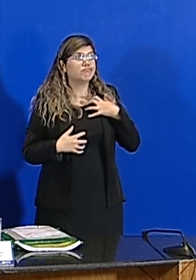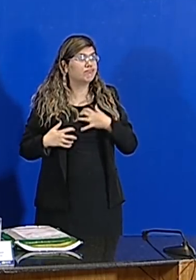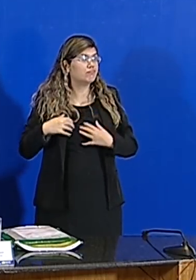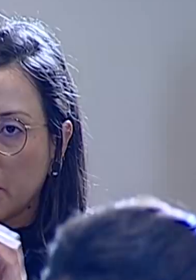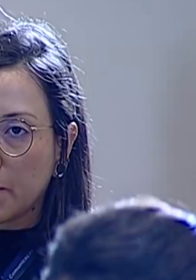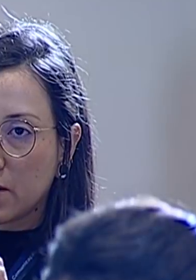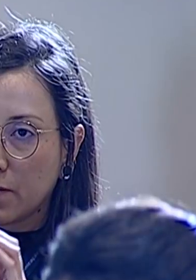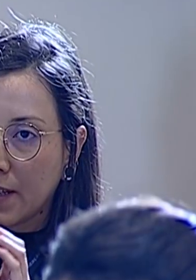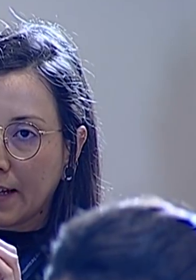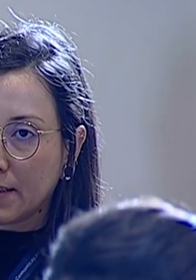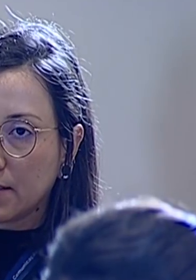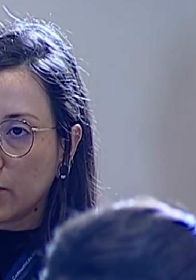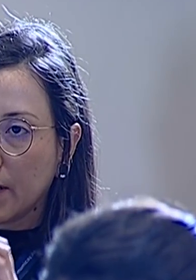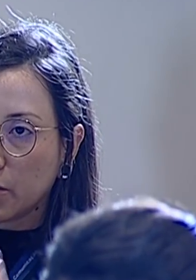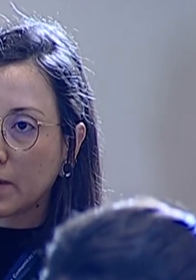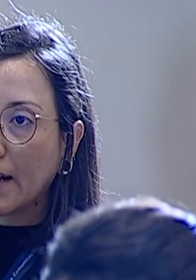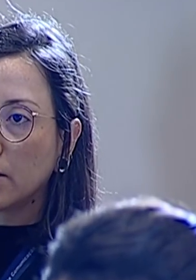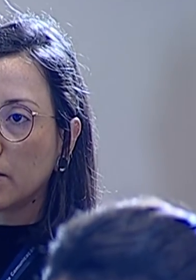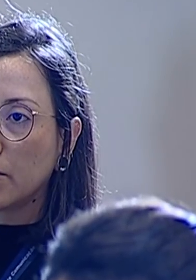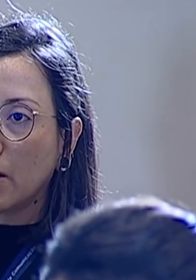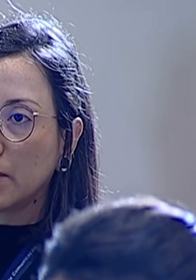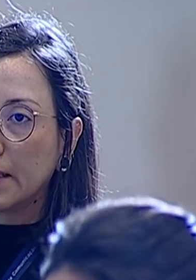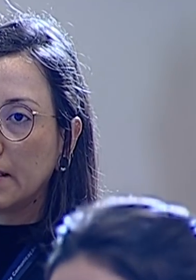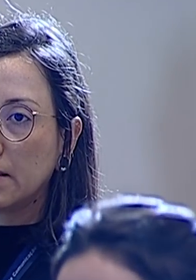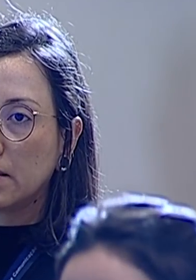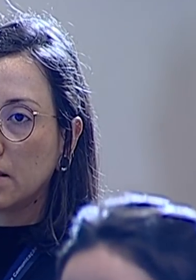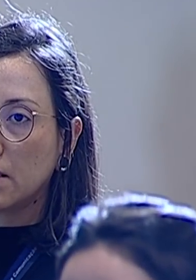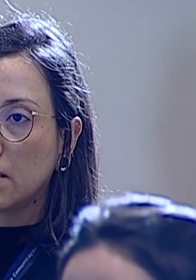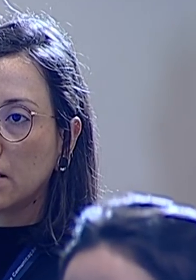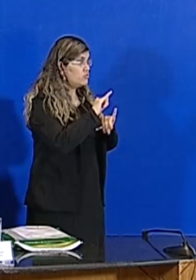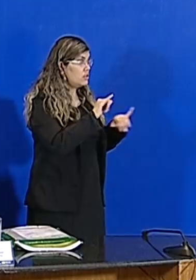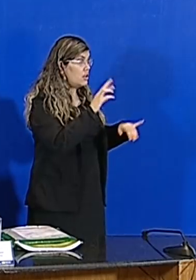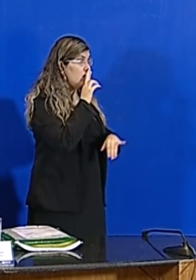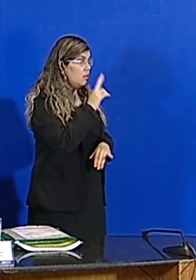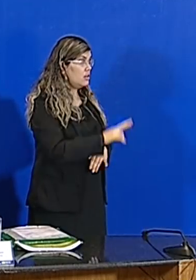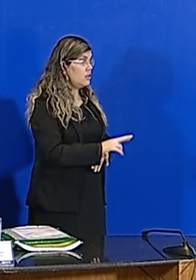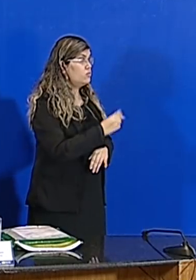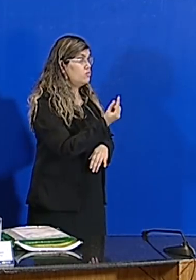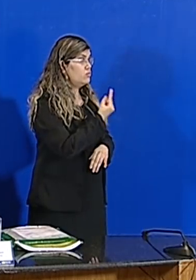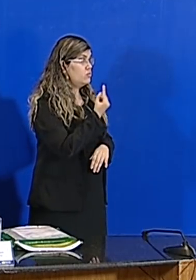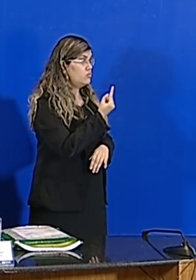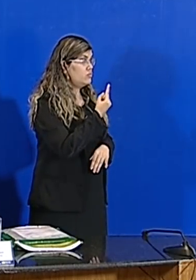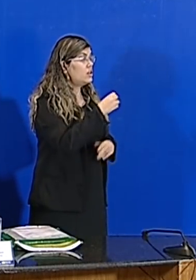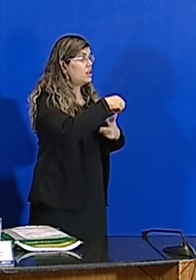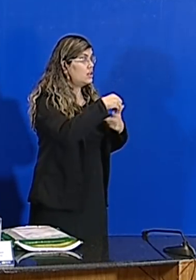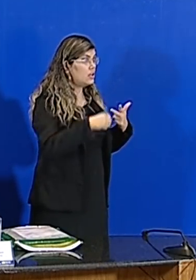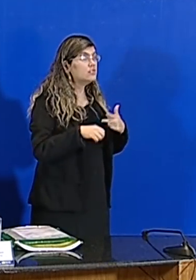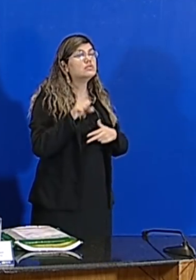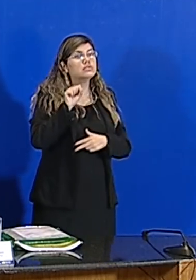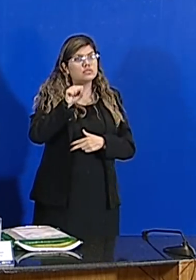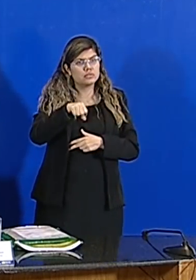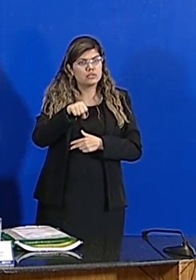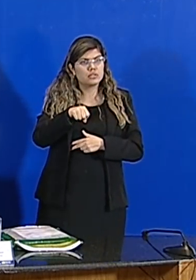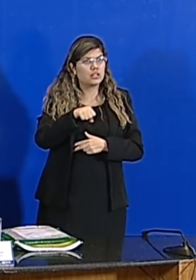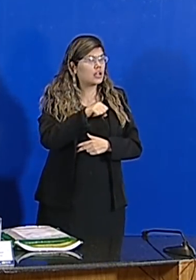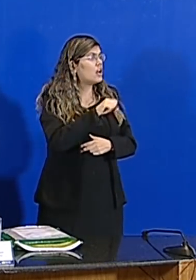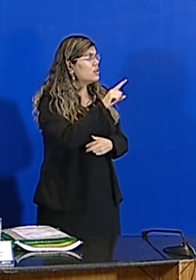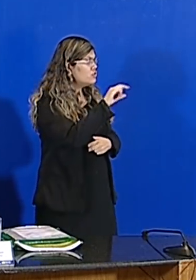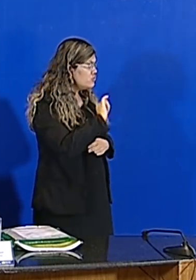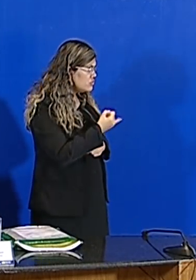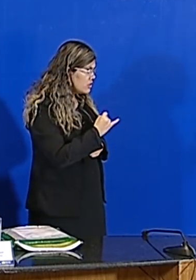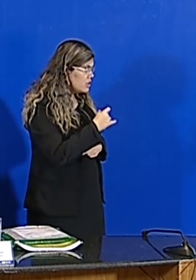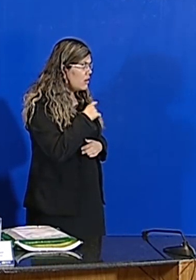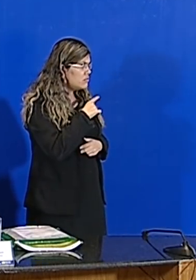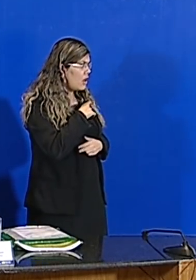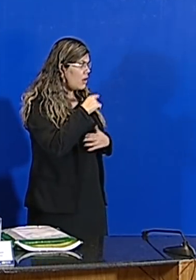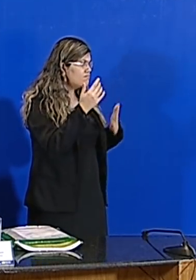E você já tem uma estimativa da data de resultado individual do Enem? Já, tá, isso tudo está previsto. Mas está previsto em janeiro, né? Já tem assim um